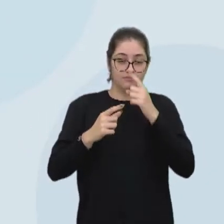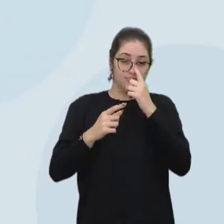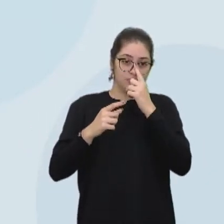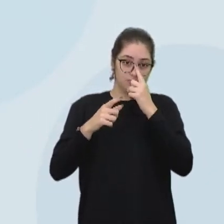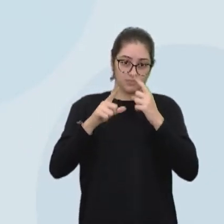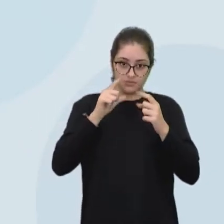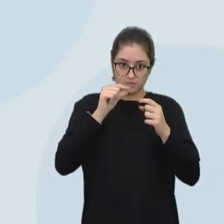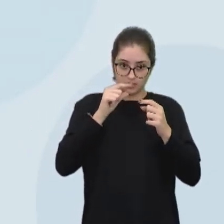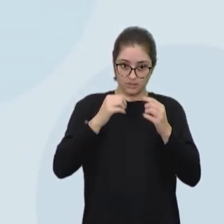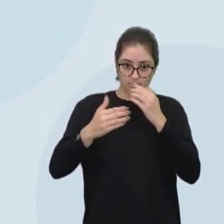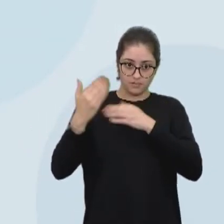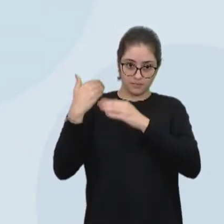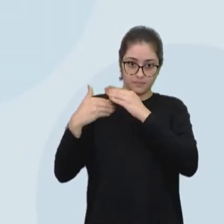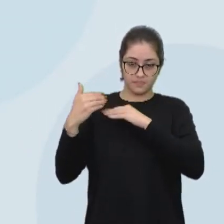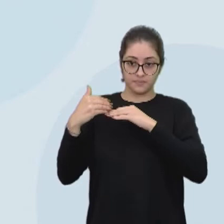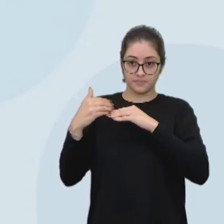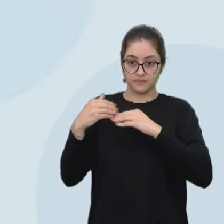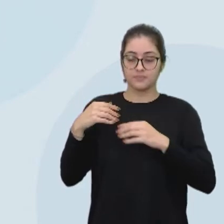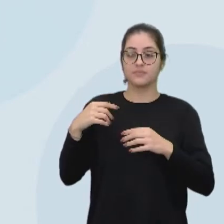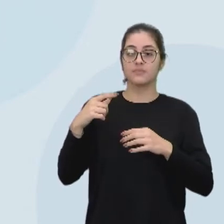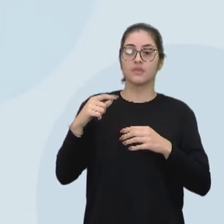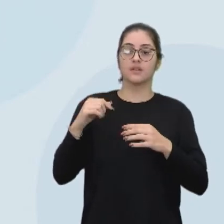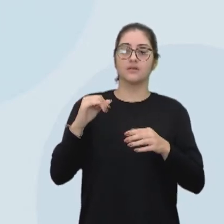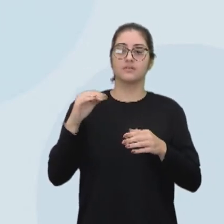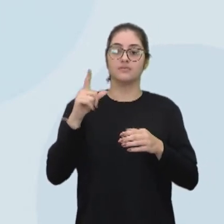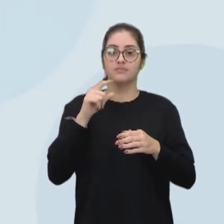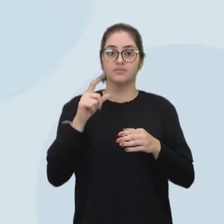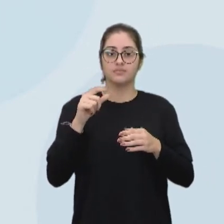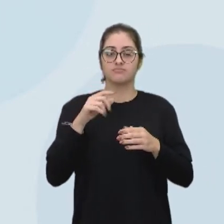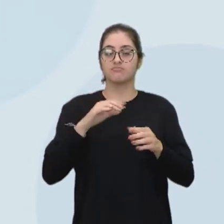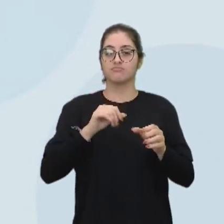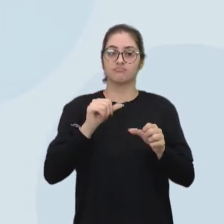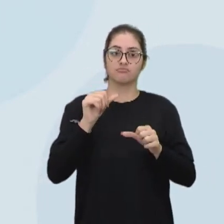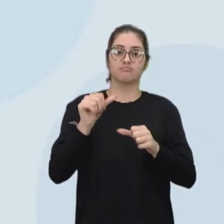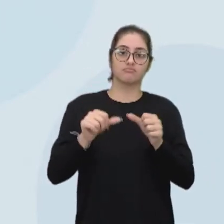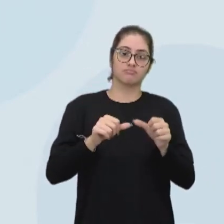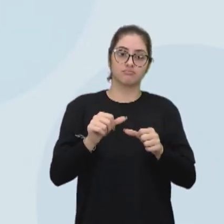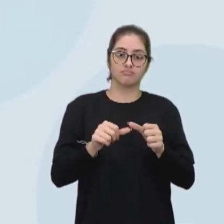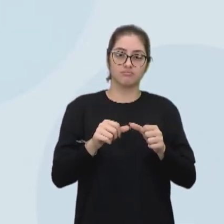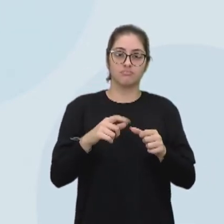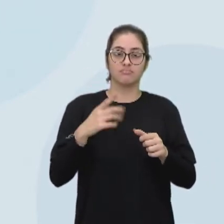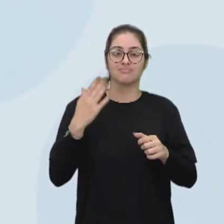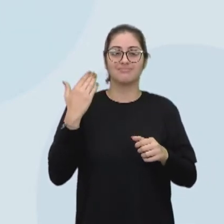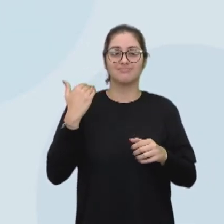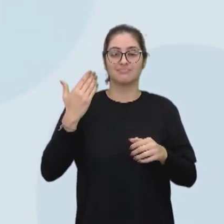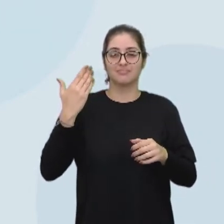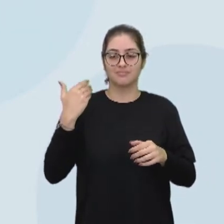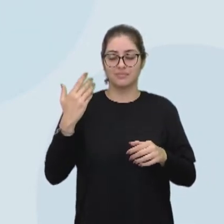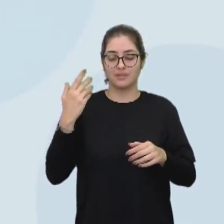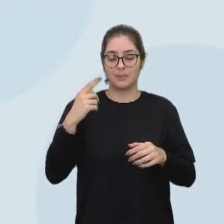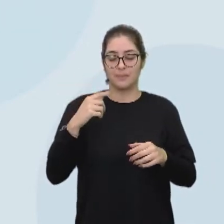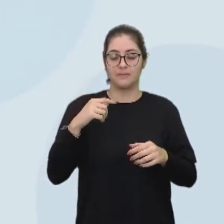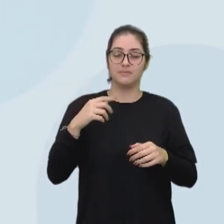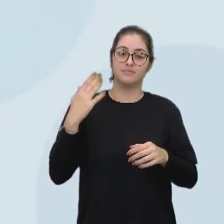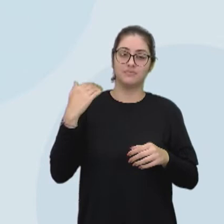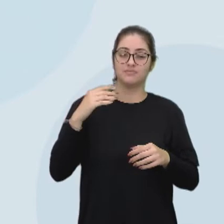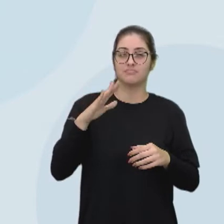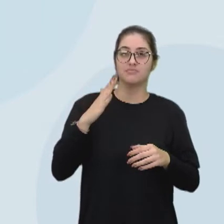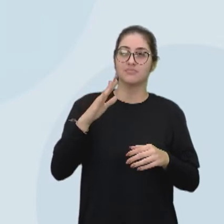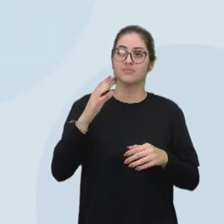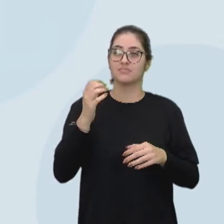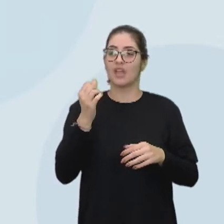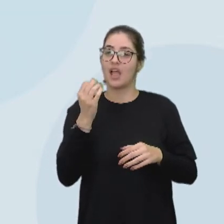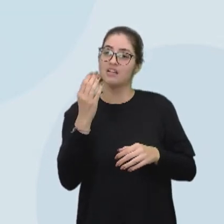as águas do Rio Volga eles estão sendo desviados para a agricultura e pecuária desde a década de 1960 mais ou